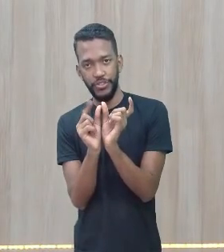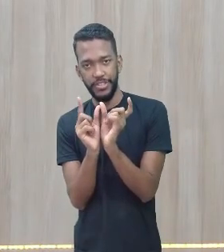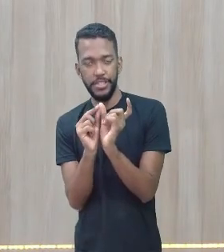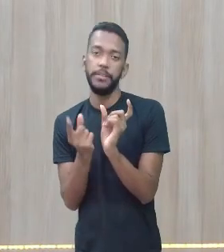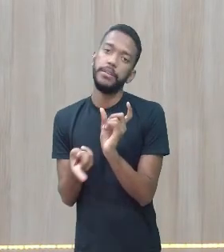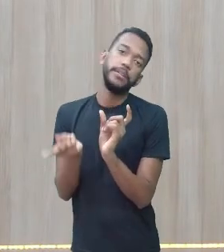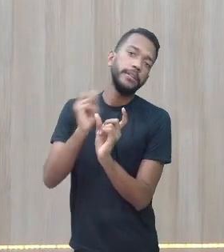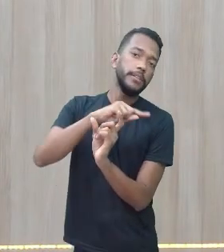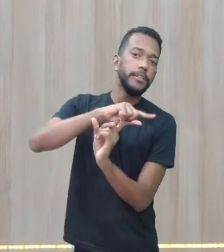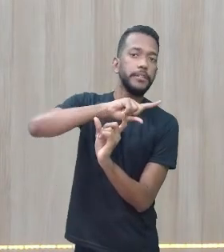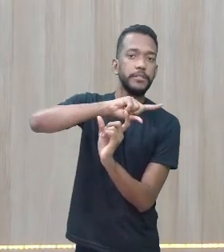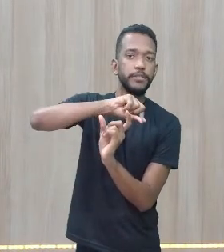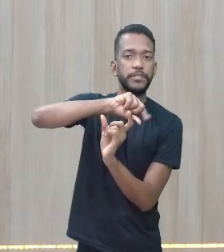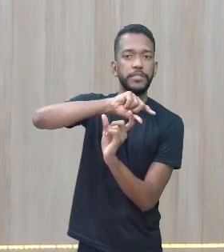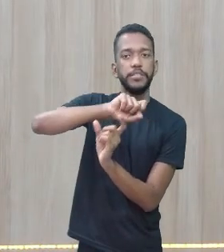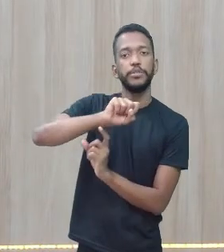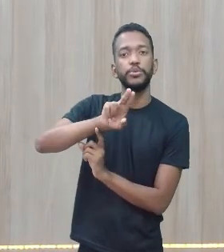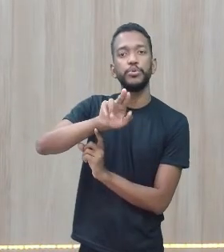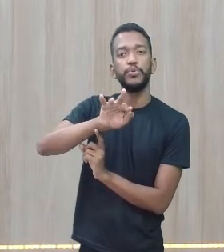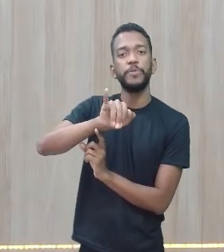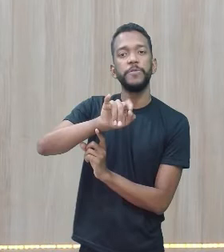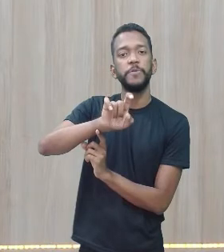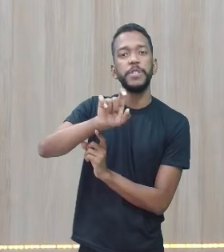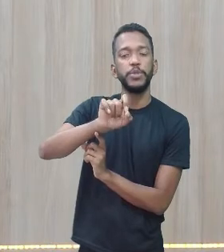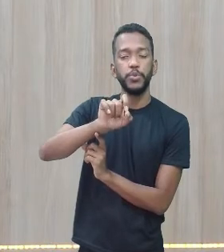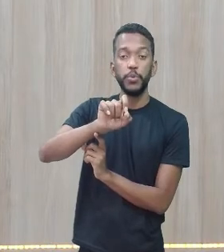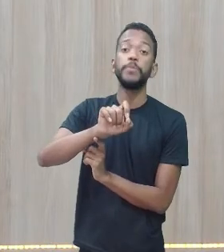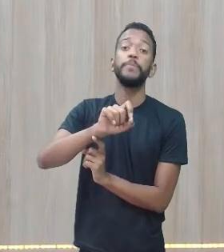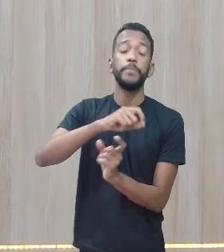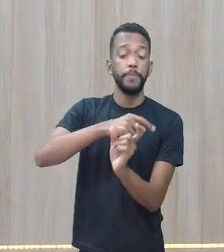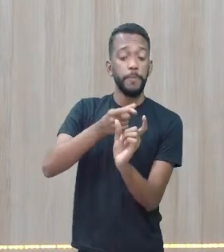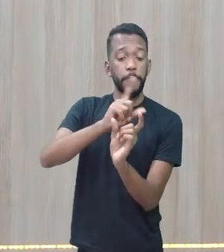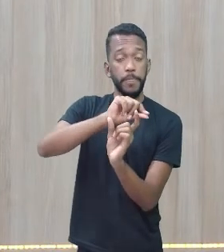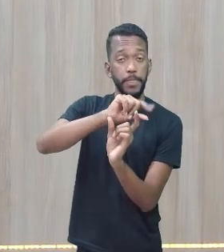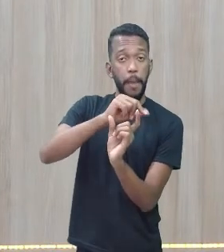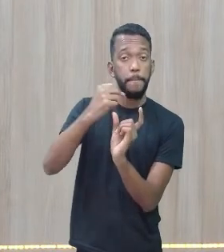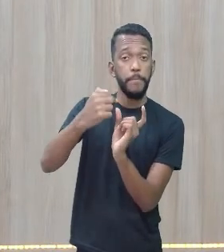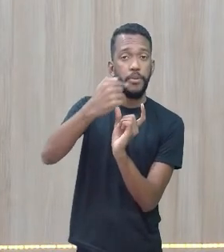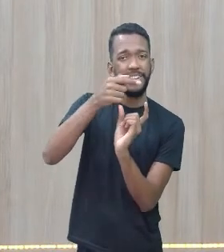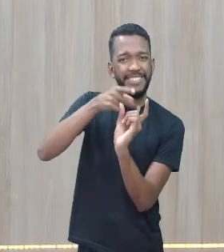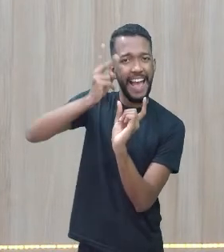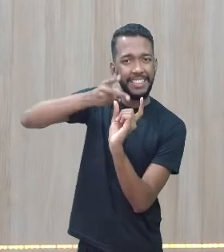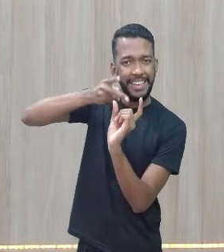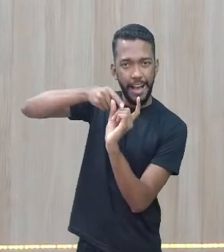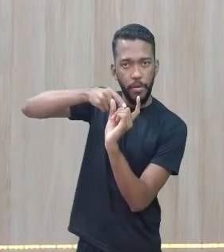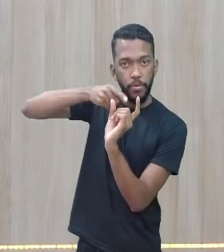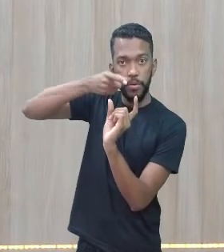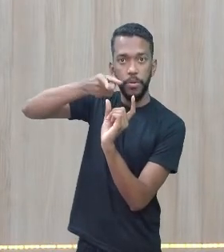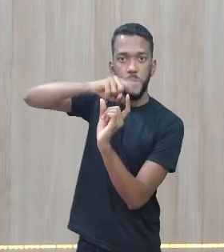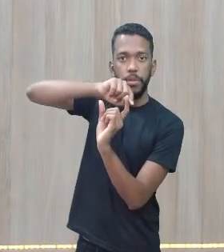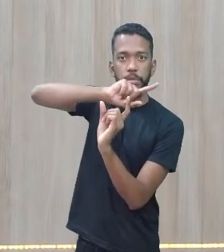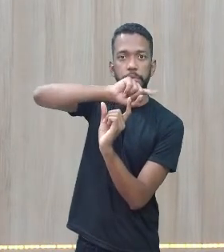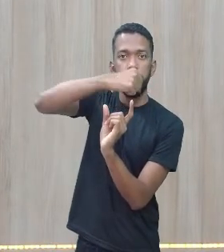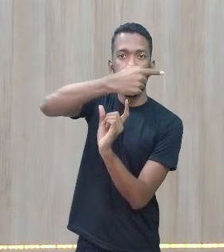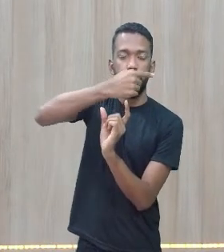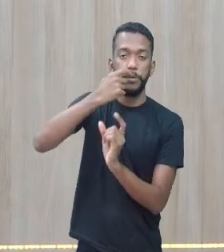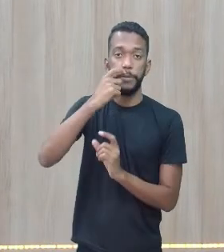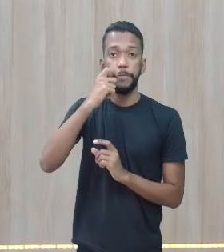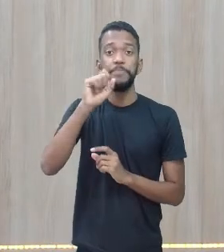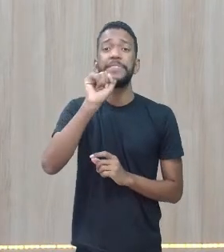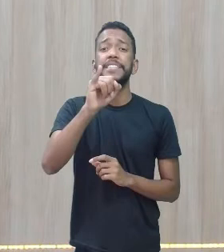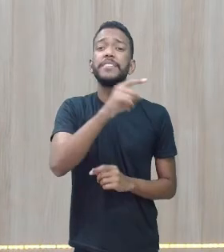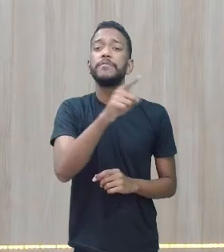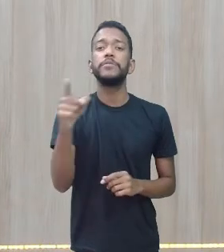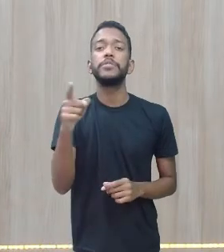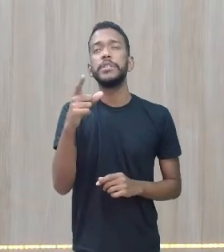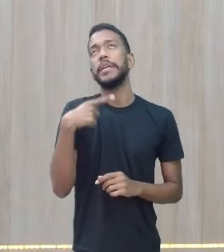antes, e sufixo é aquela que vem depois do radical. quando alguém,